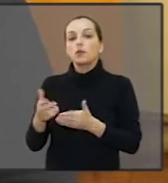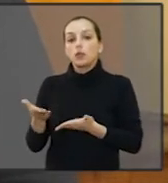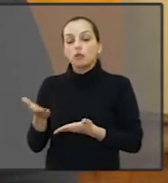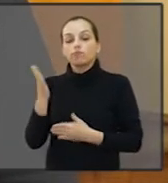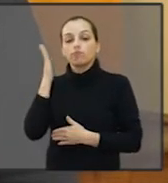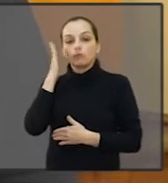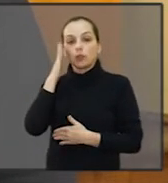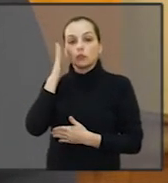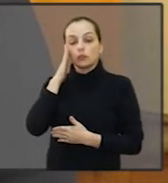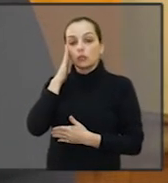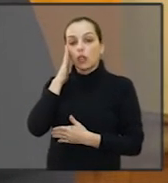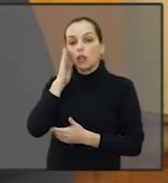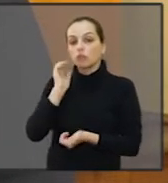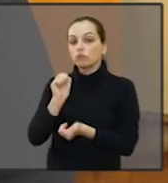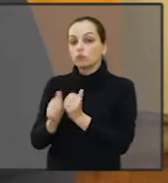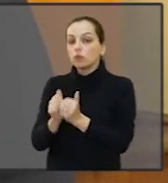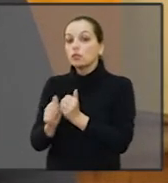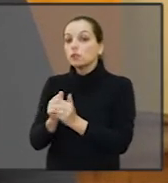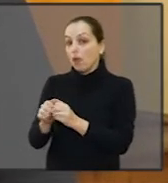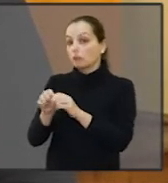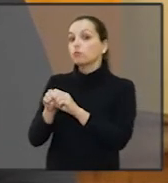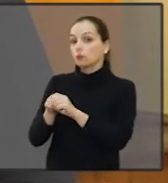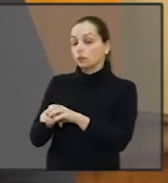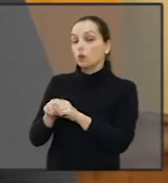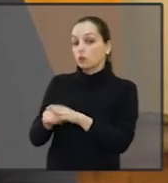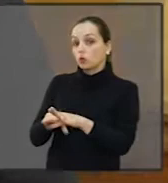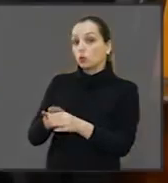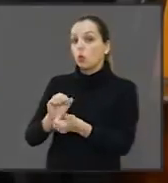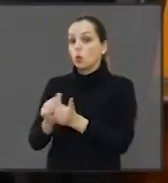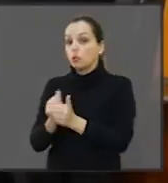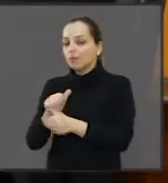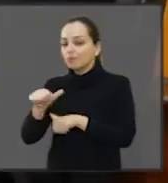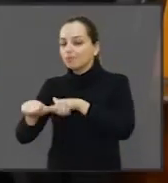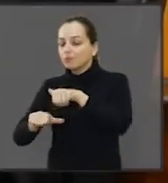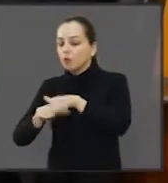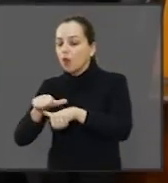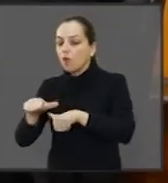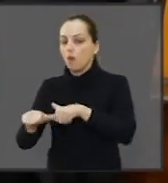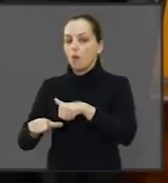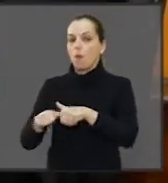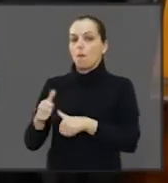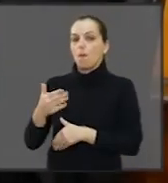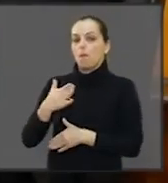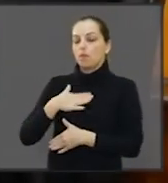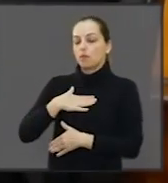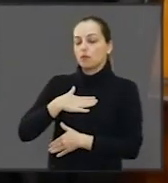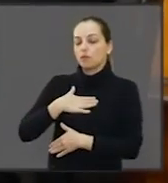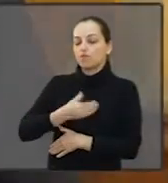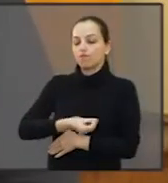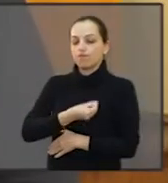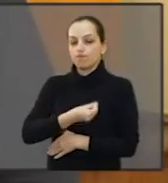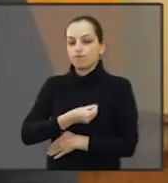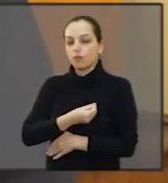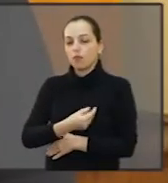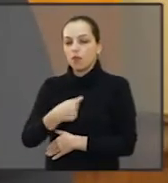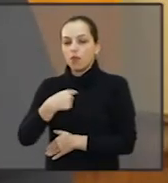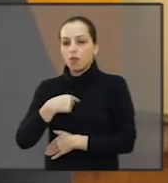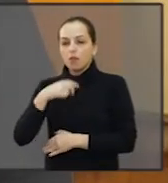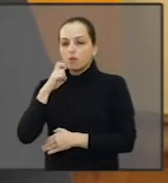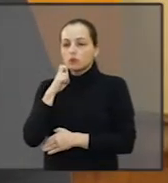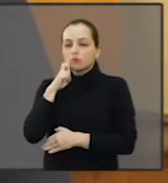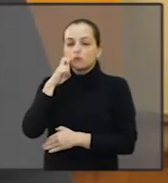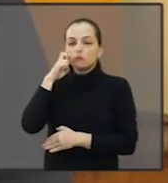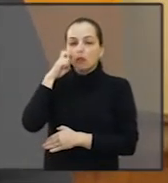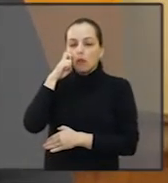Eu sei que o esporte é um meio de educação. Para mim o esporte transformou minha vida, né? Eu era uma menina muito tímida do